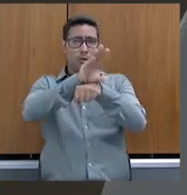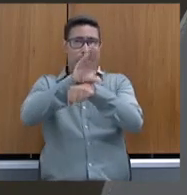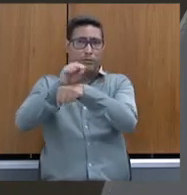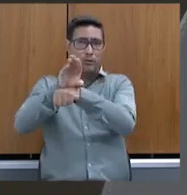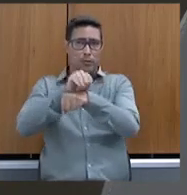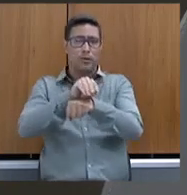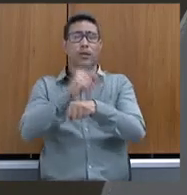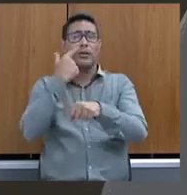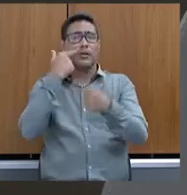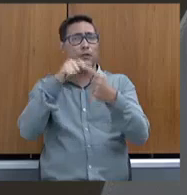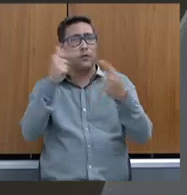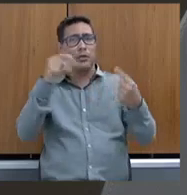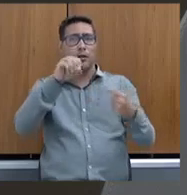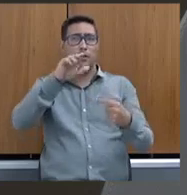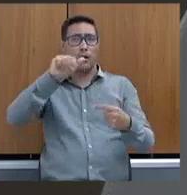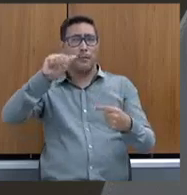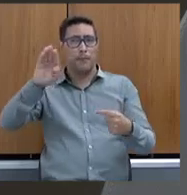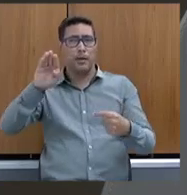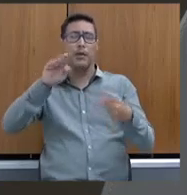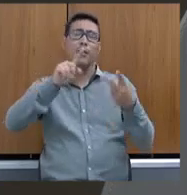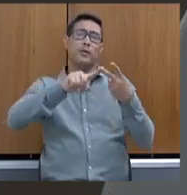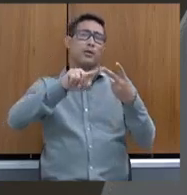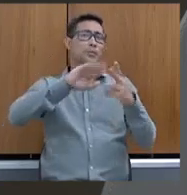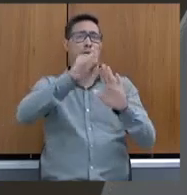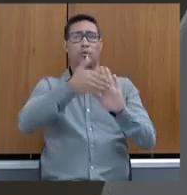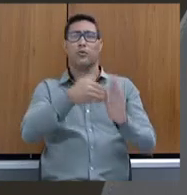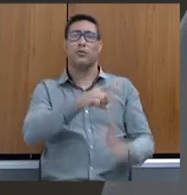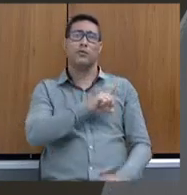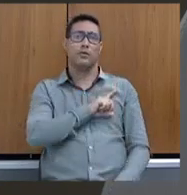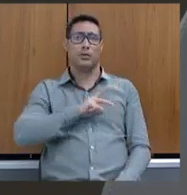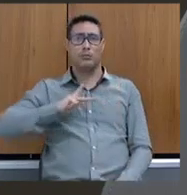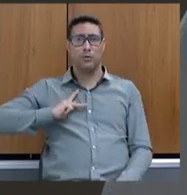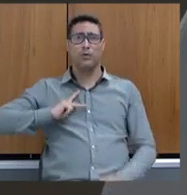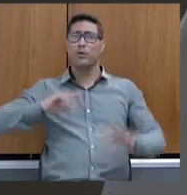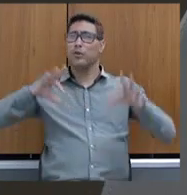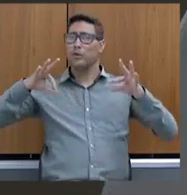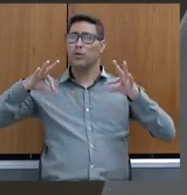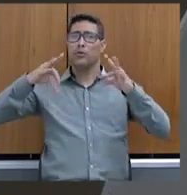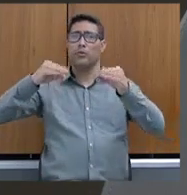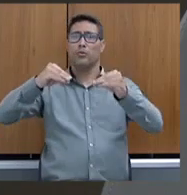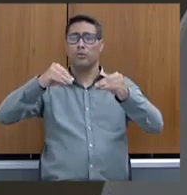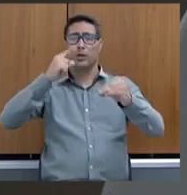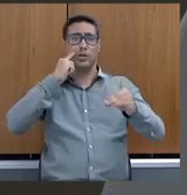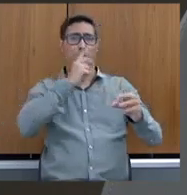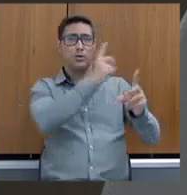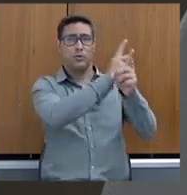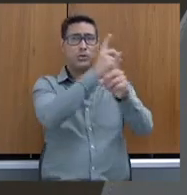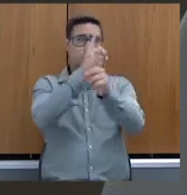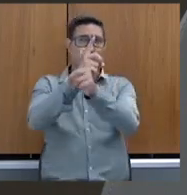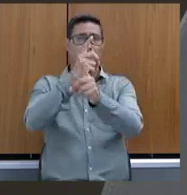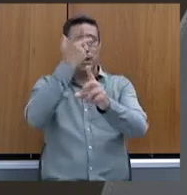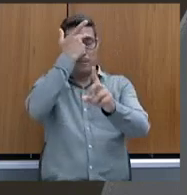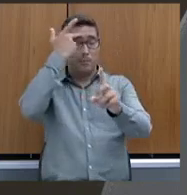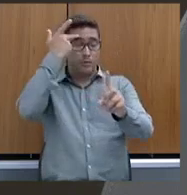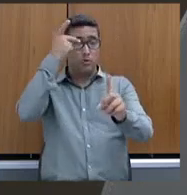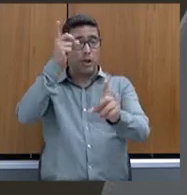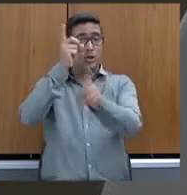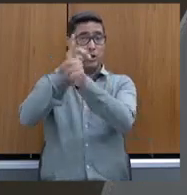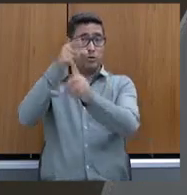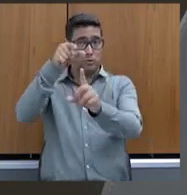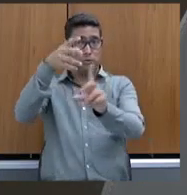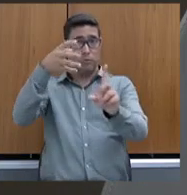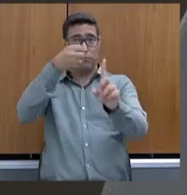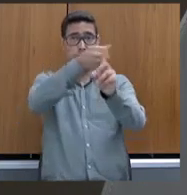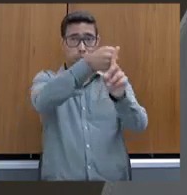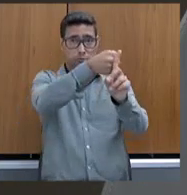Ministério Público a OAB a Defensoria Pública todos os órgãos para que a gente não só identifique agressora que já foi identificada mas